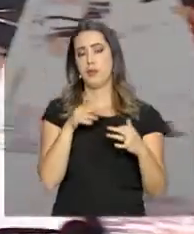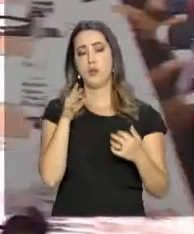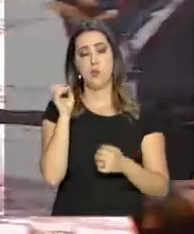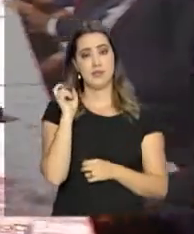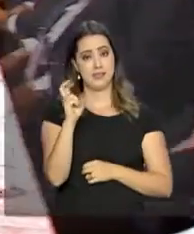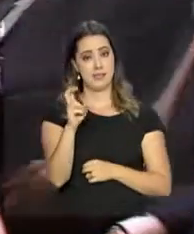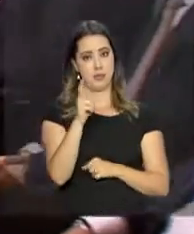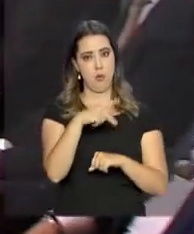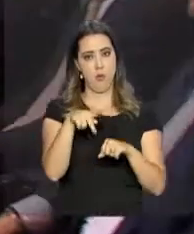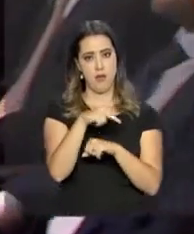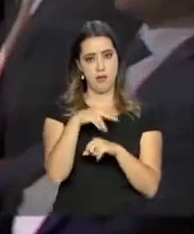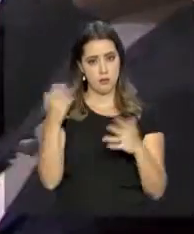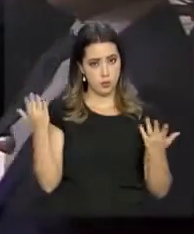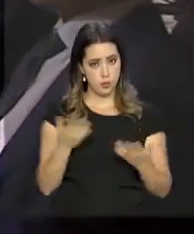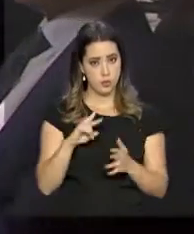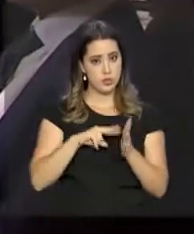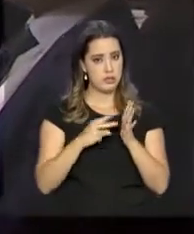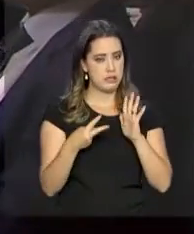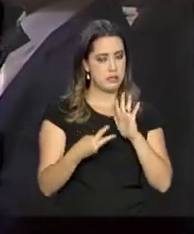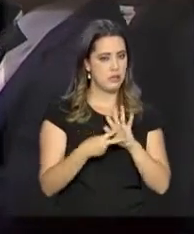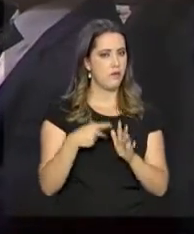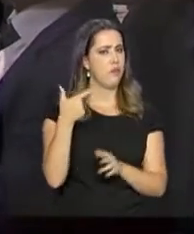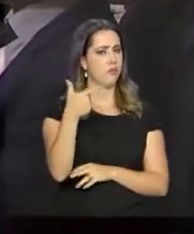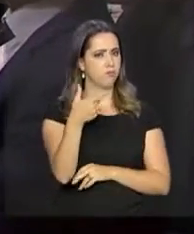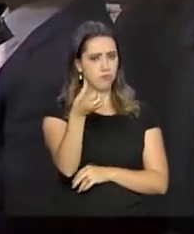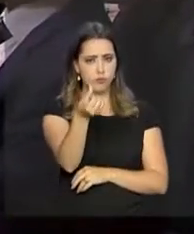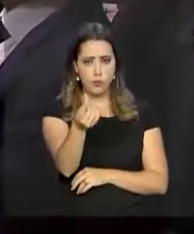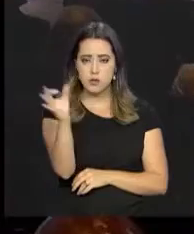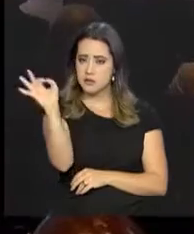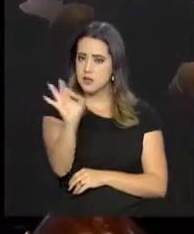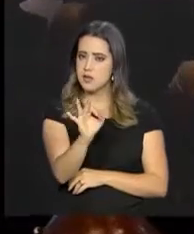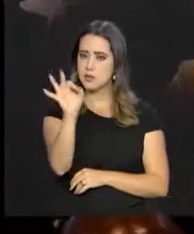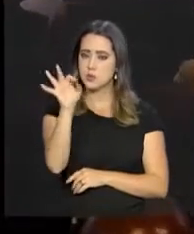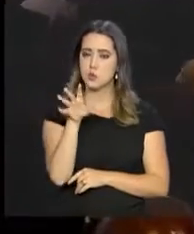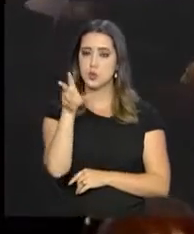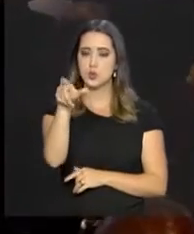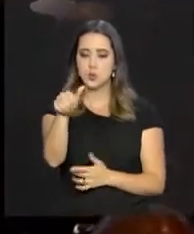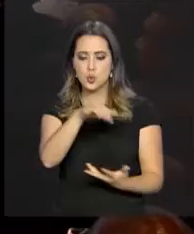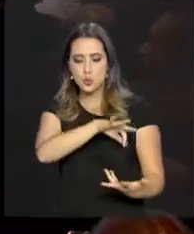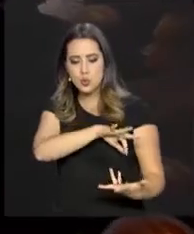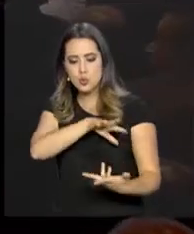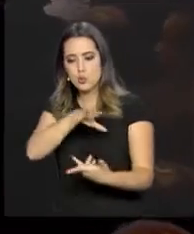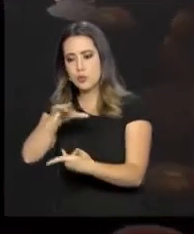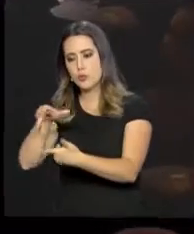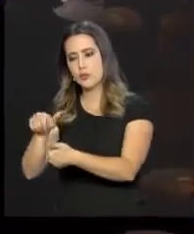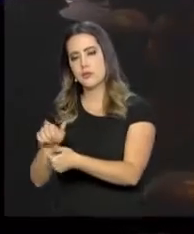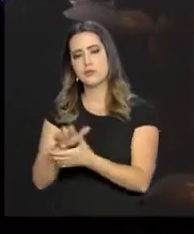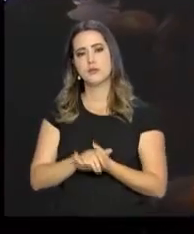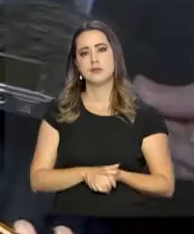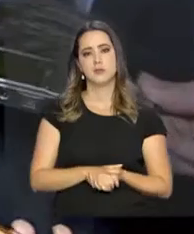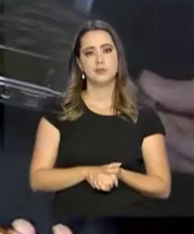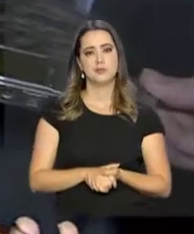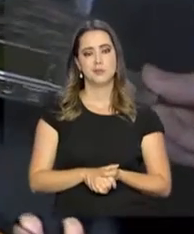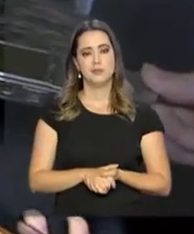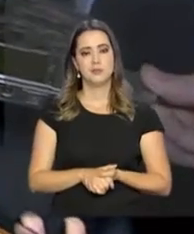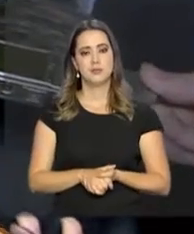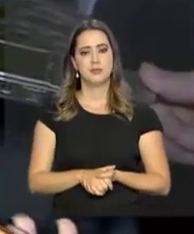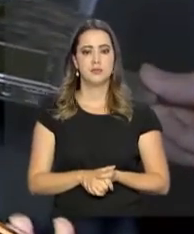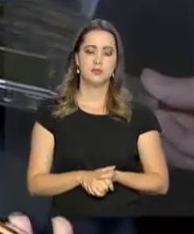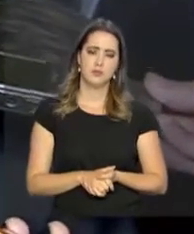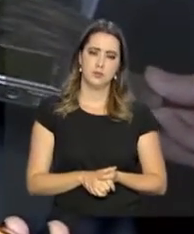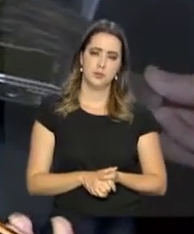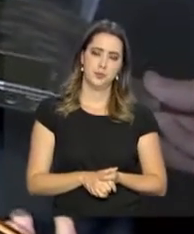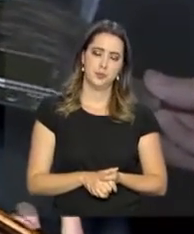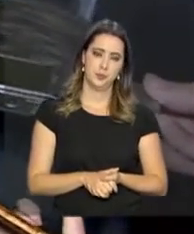cinco países do BRICS respondem por 26% da área total do planeta Terra. Concluo que acho que foi